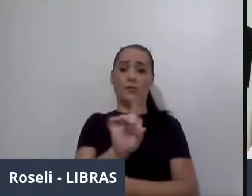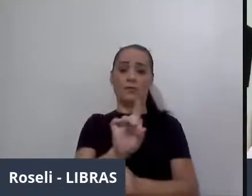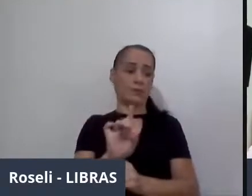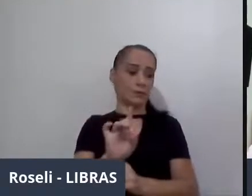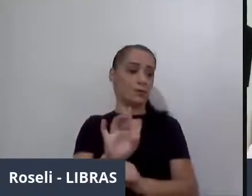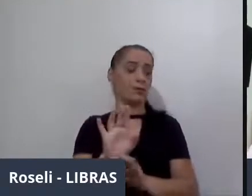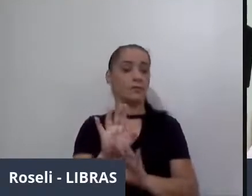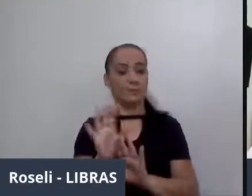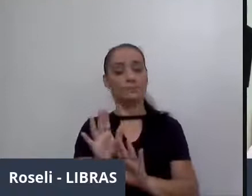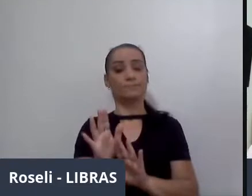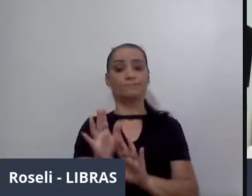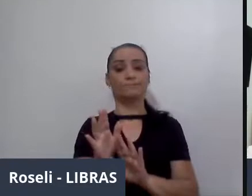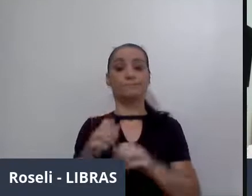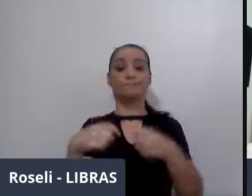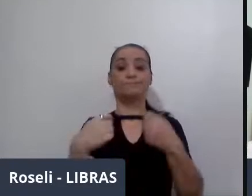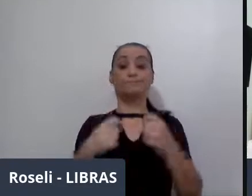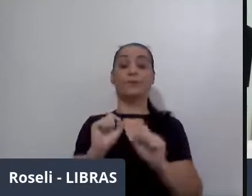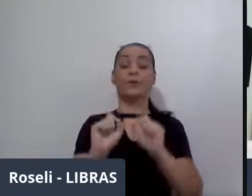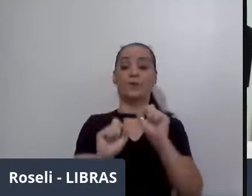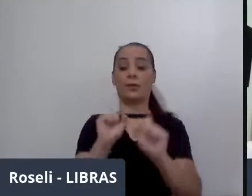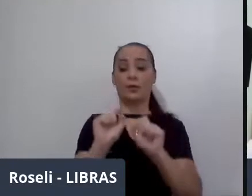Aqui, Edecar,